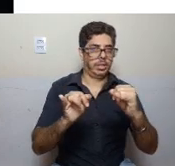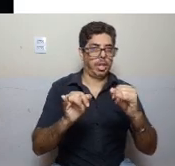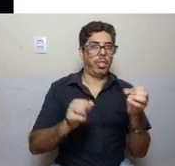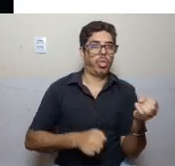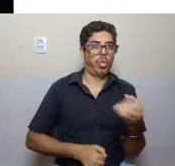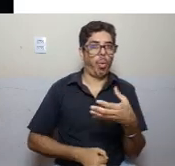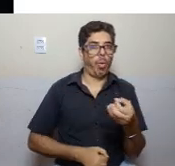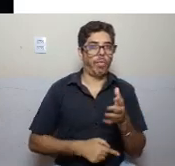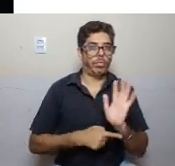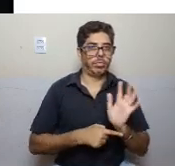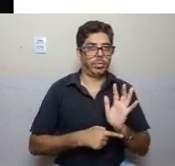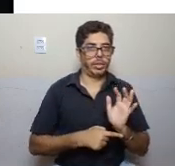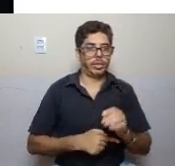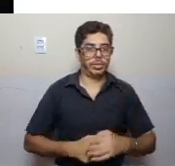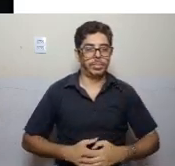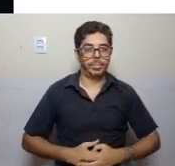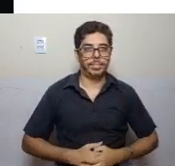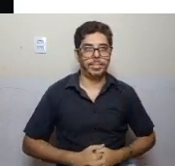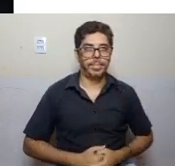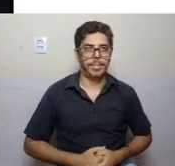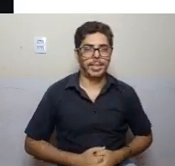esse.